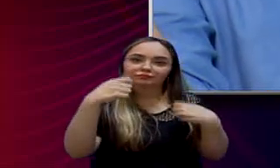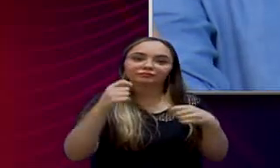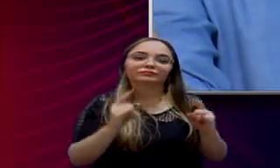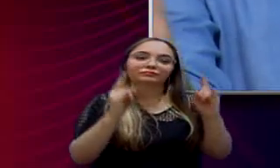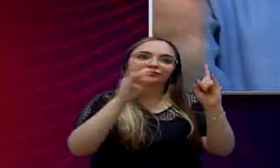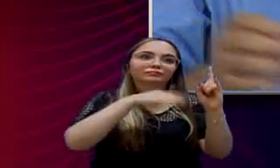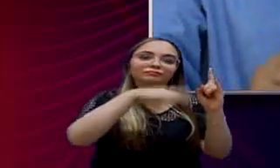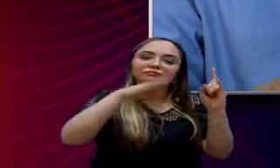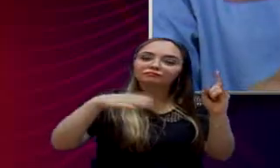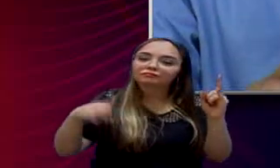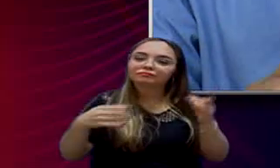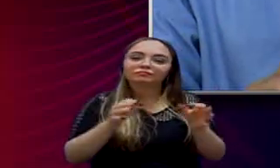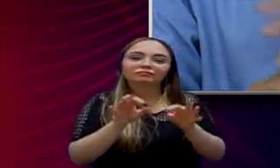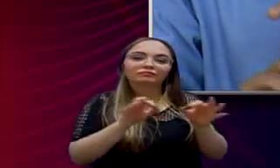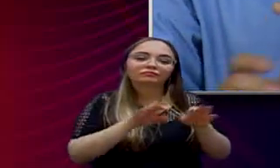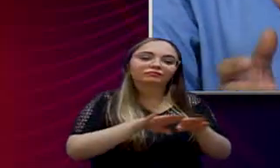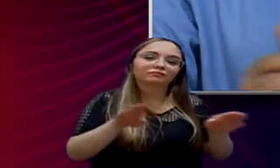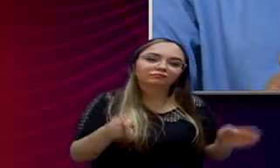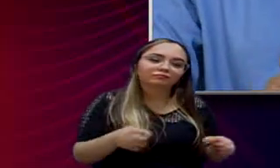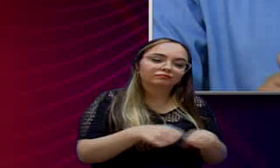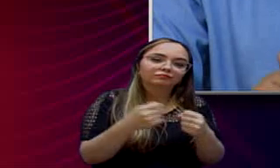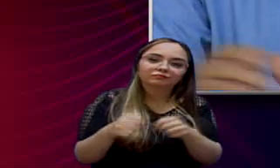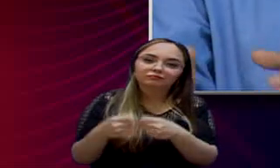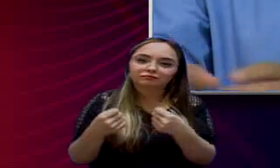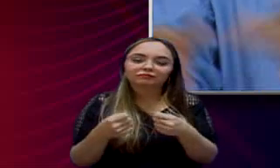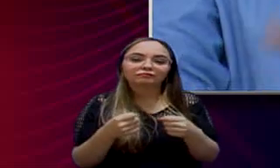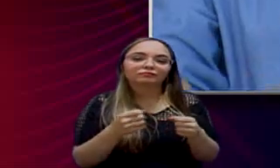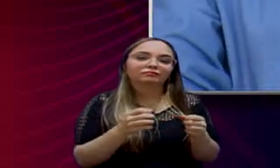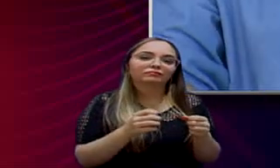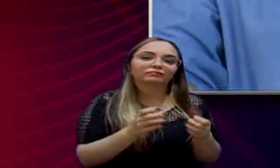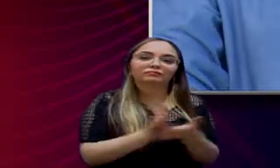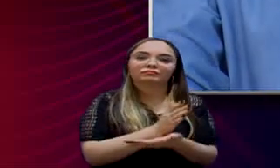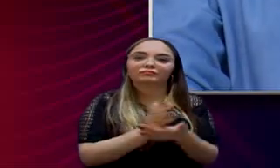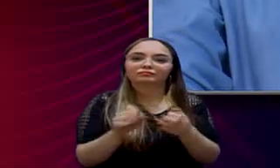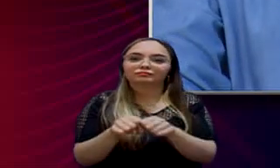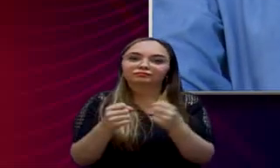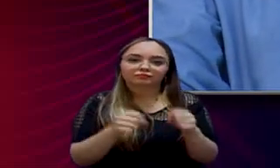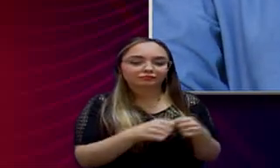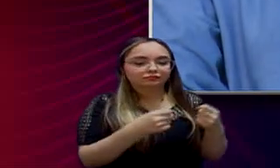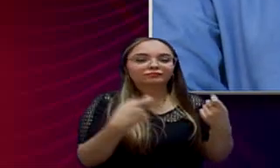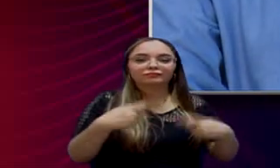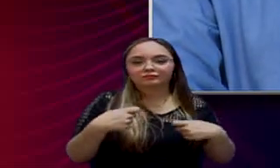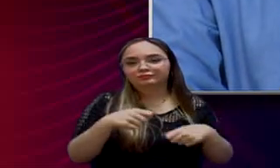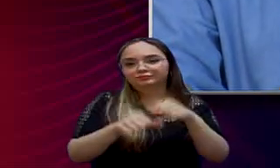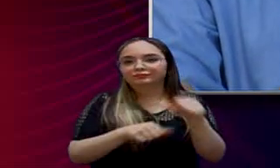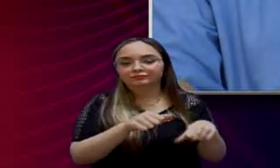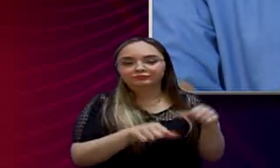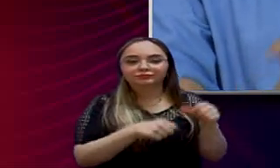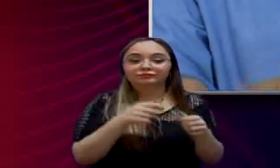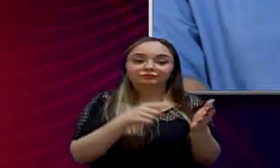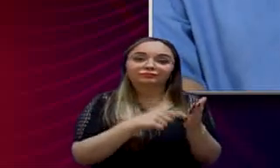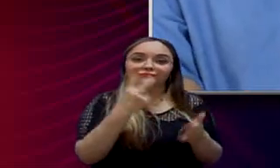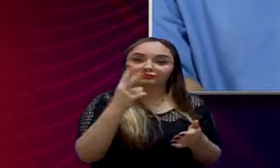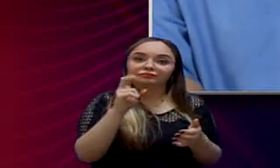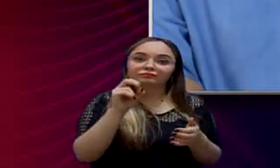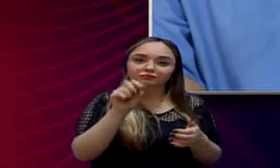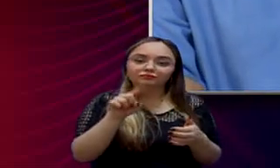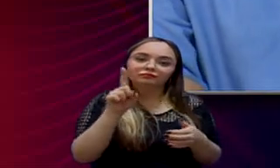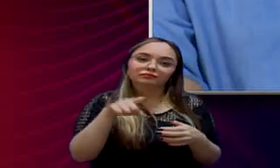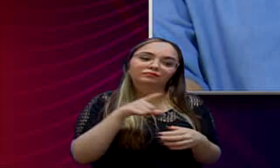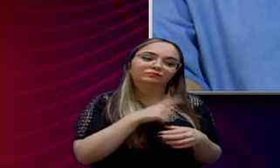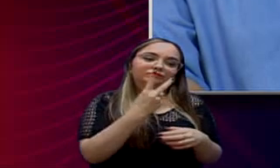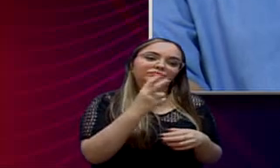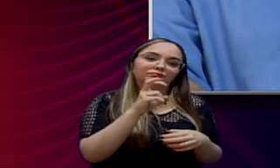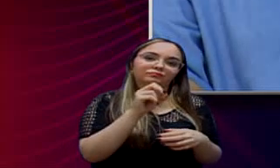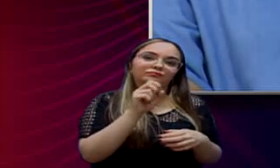reforma estrutural do prédio algumas mesas algumas coisas precisam ser feitos mas que esse valor 250 mil que tá aqui na saúde e também tem 250